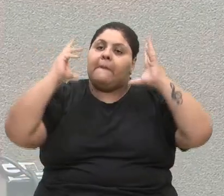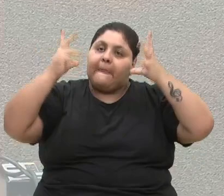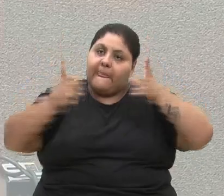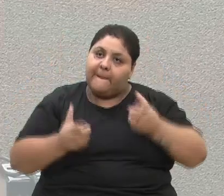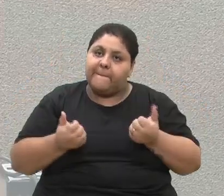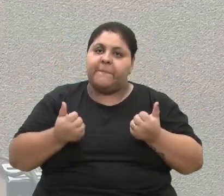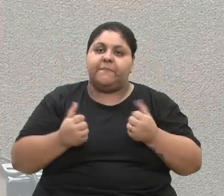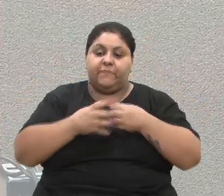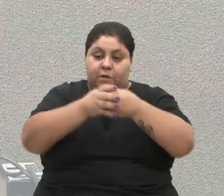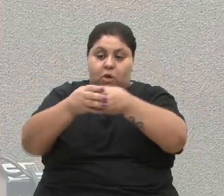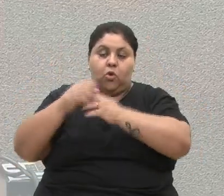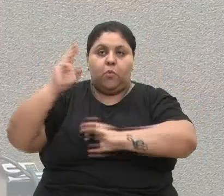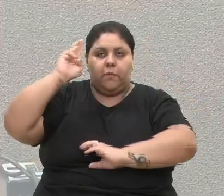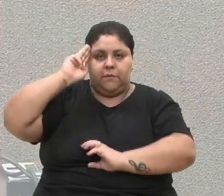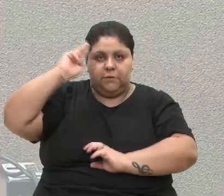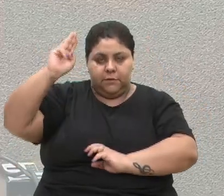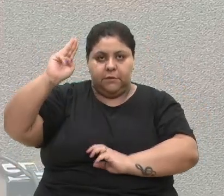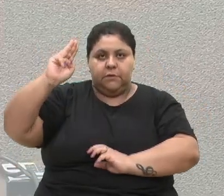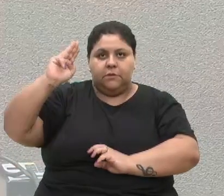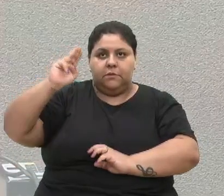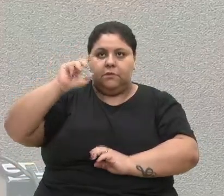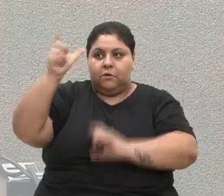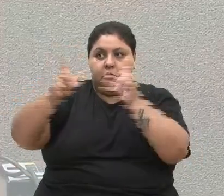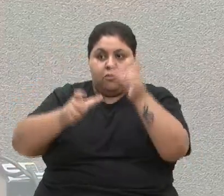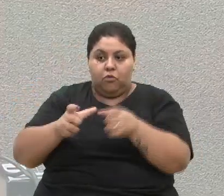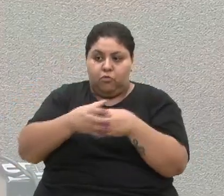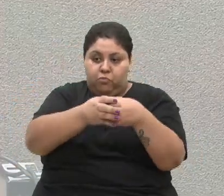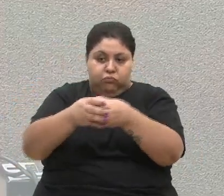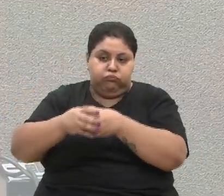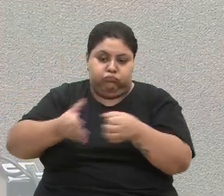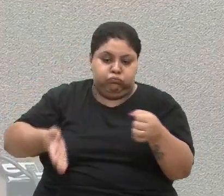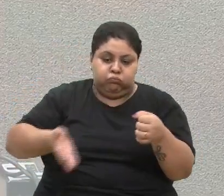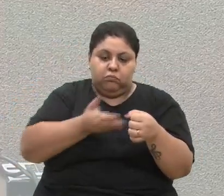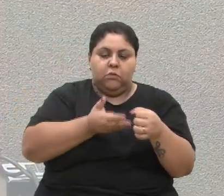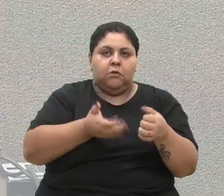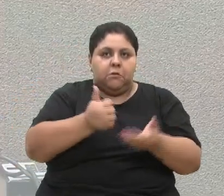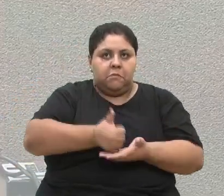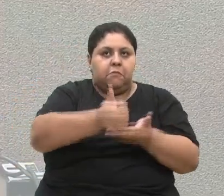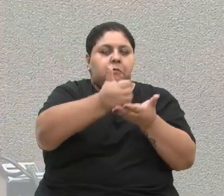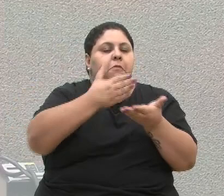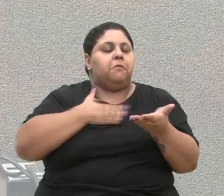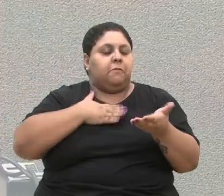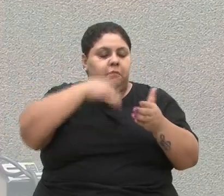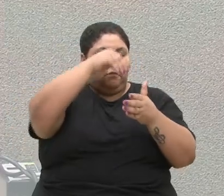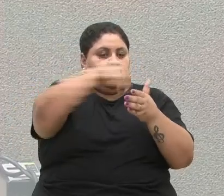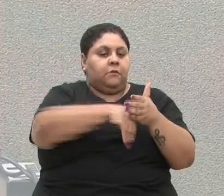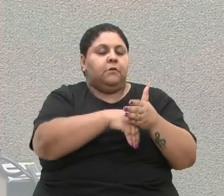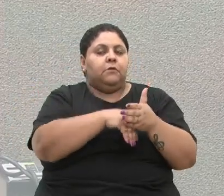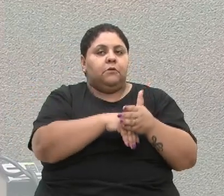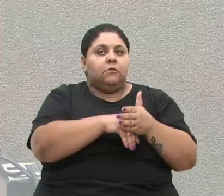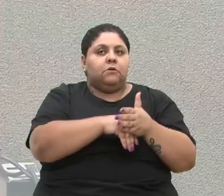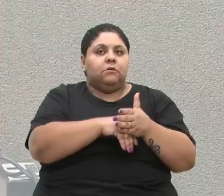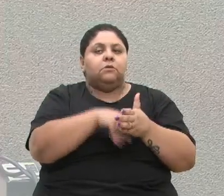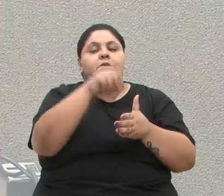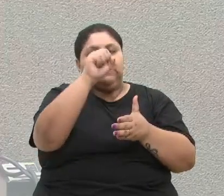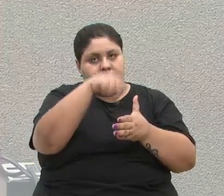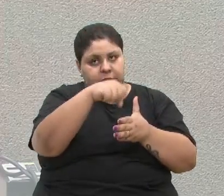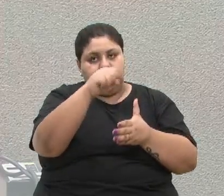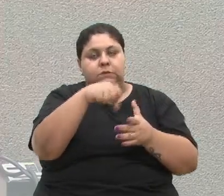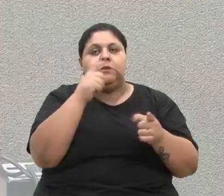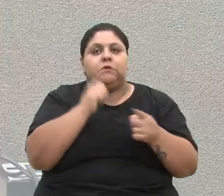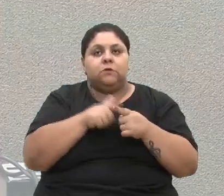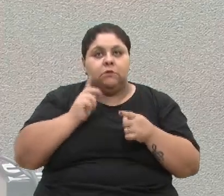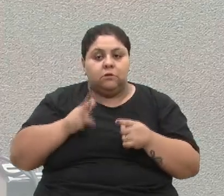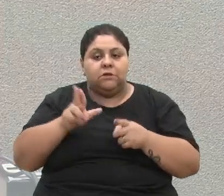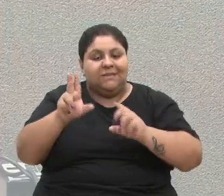atividades, ao Grupo Escoteiro, ao pessoal da Bocha, e contem com o meu voto, né? Votaremos favorável,